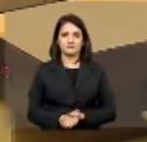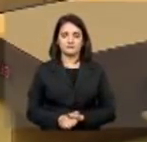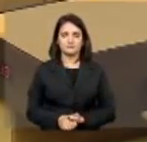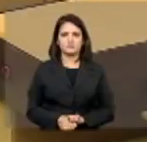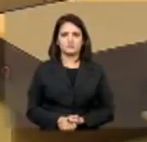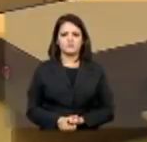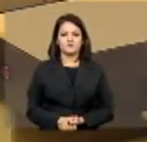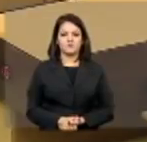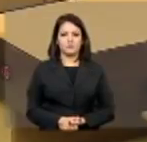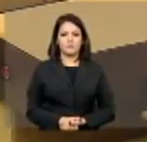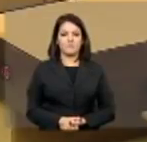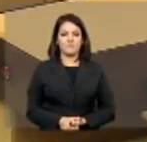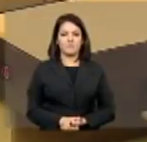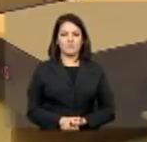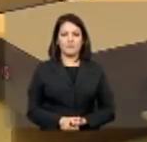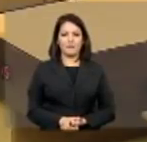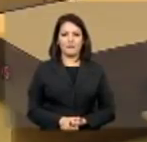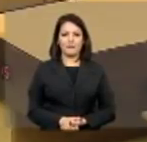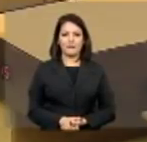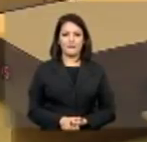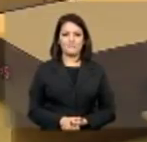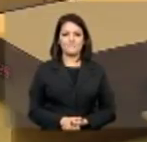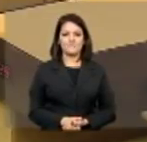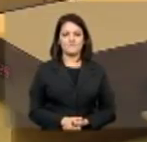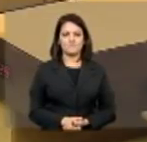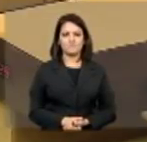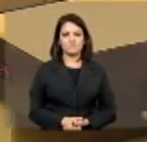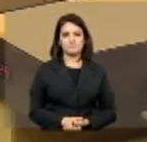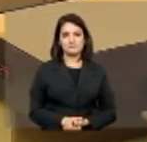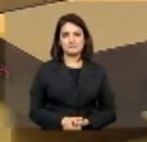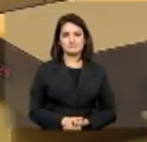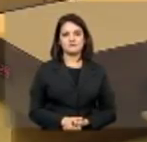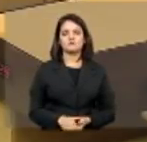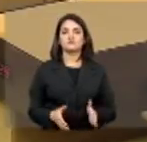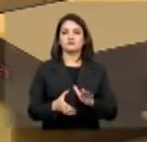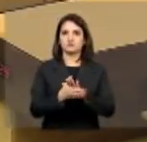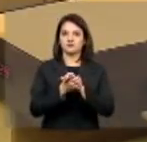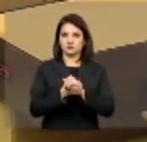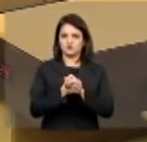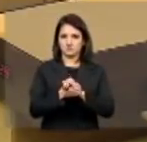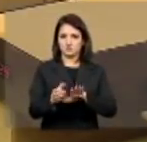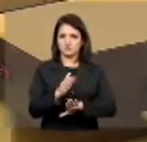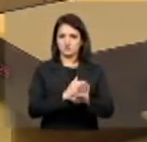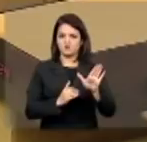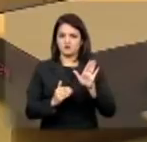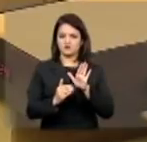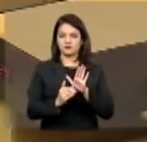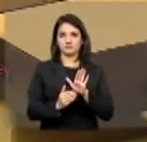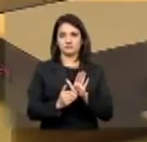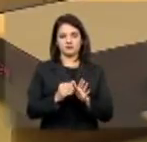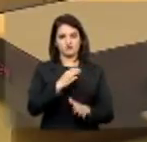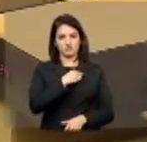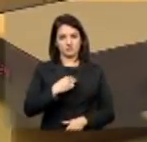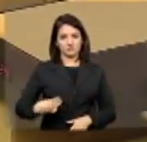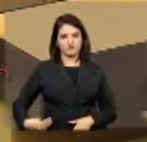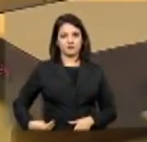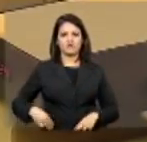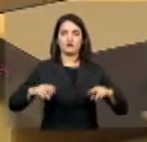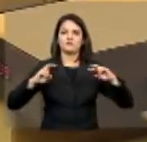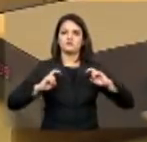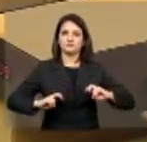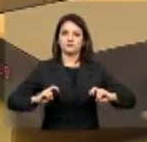circunstância iminentes mais eminentes ministros que compõem esta igreja suprema corte